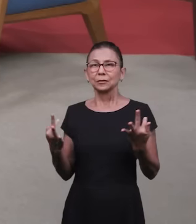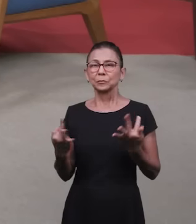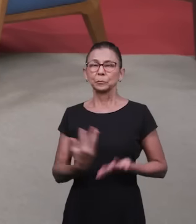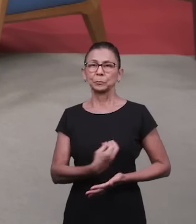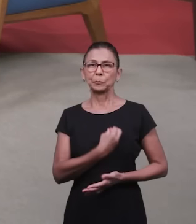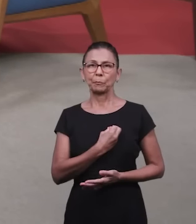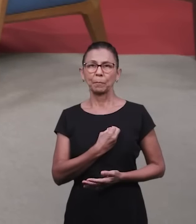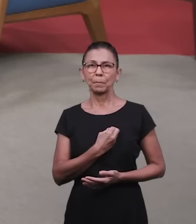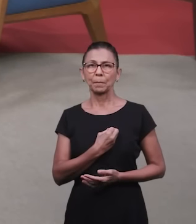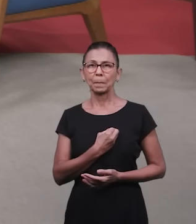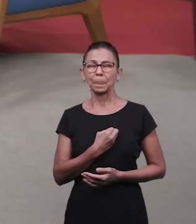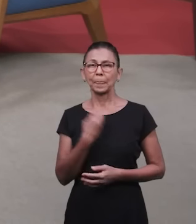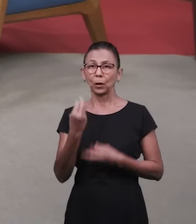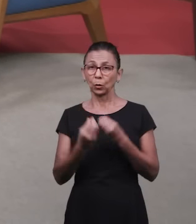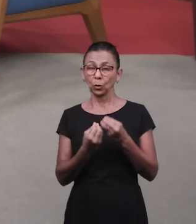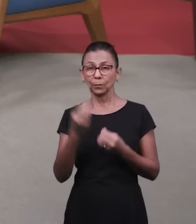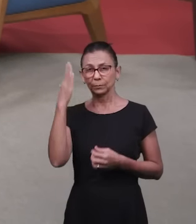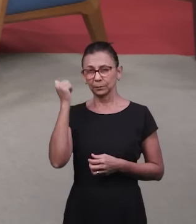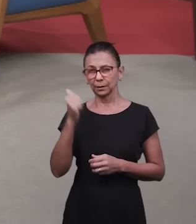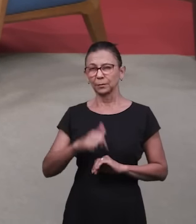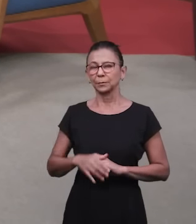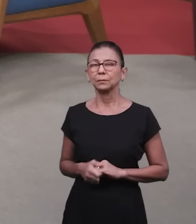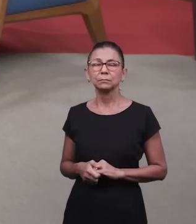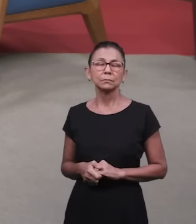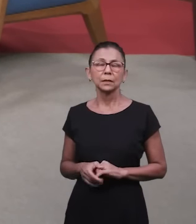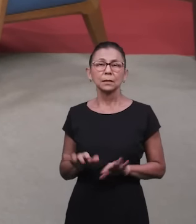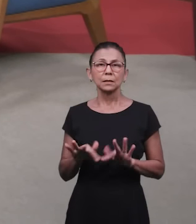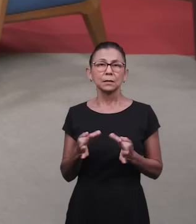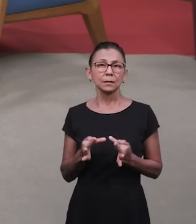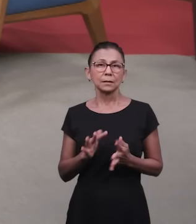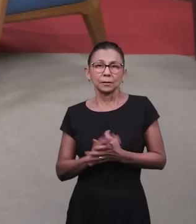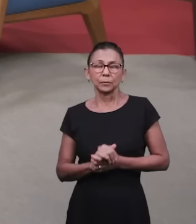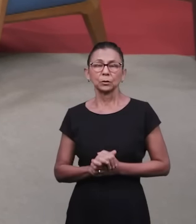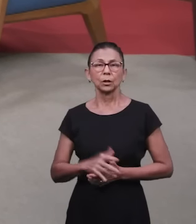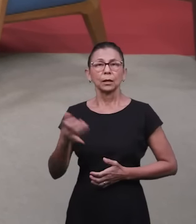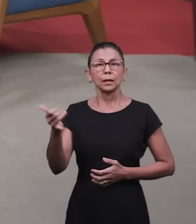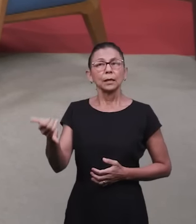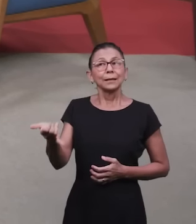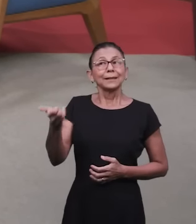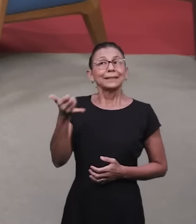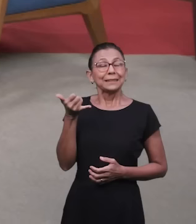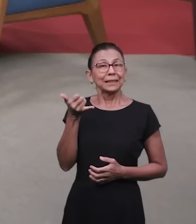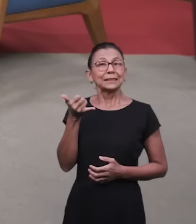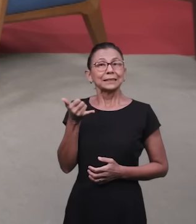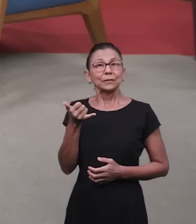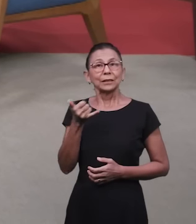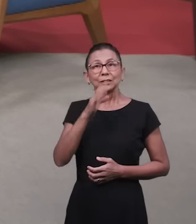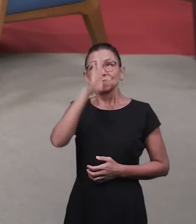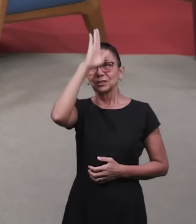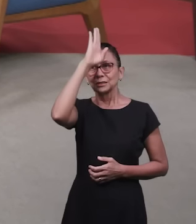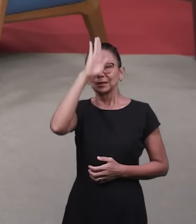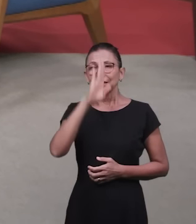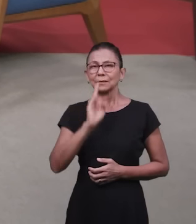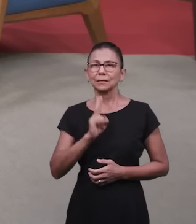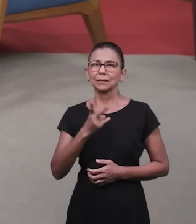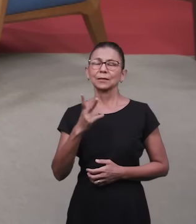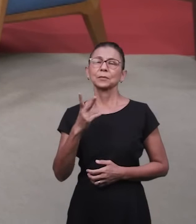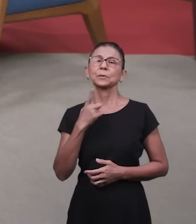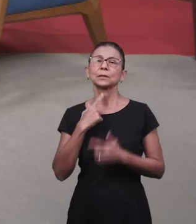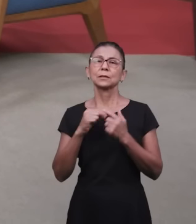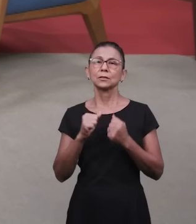você participar. Você sabe o que tem que fazer? Apenas uma ligação, com um detalhe, essa ligação é gratuita, que você pode fazer sempre